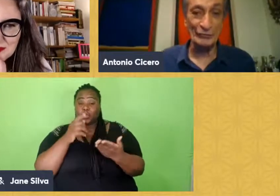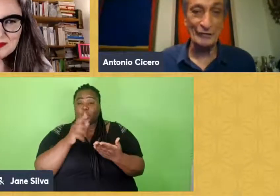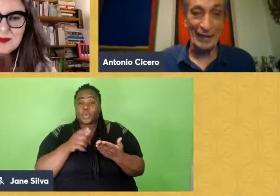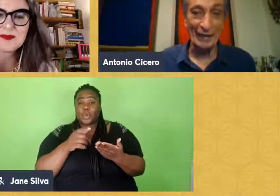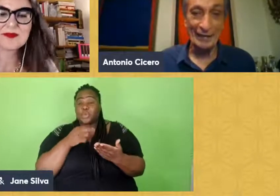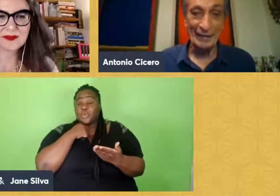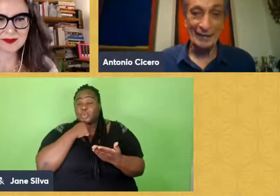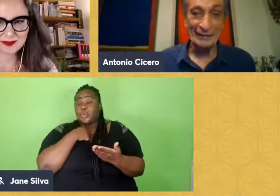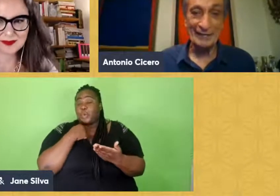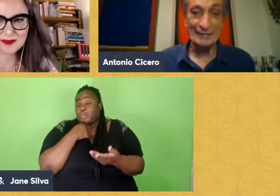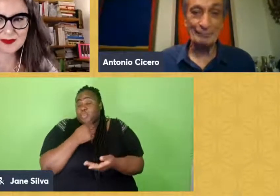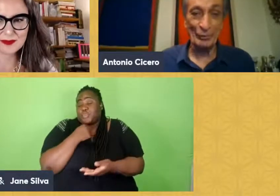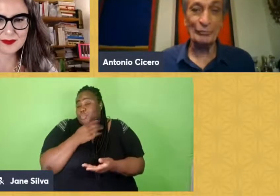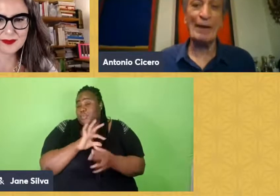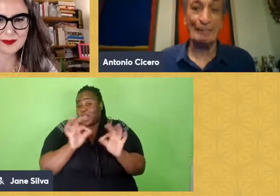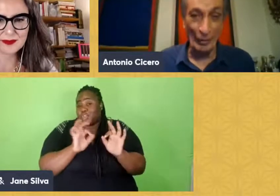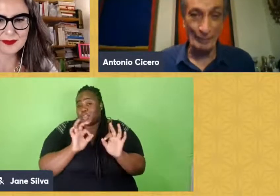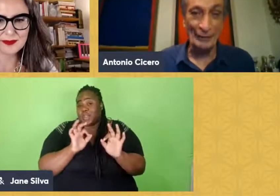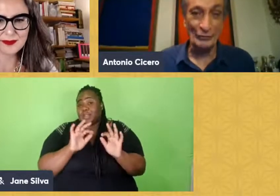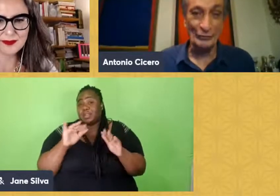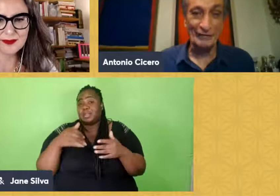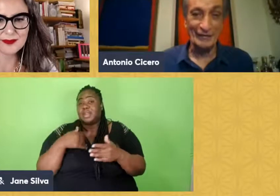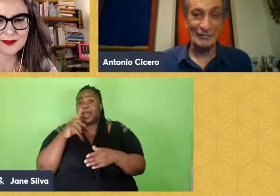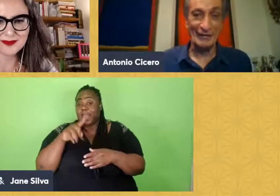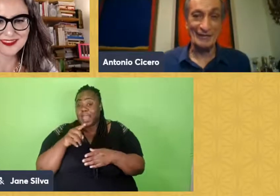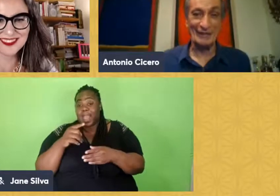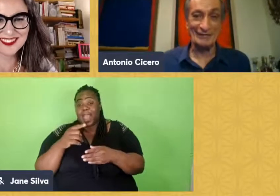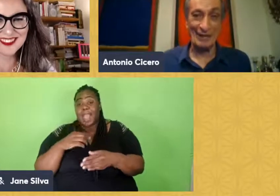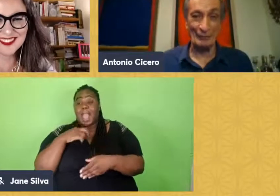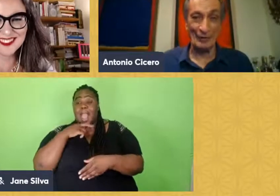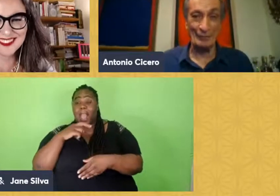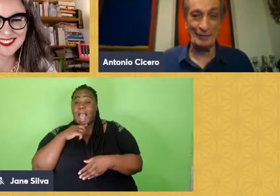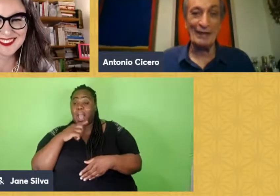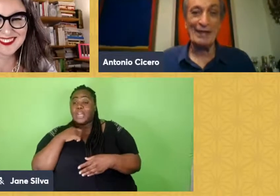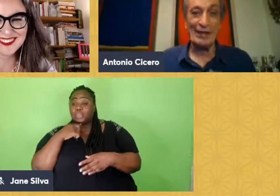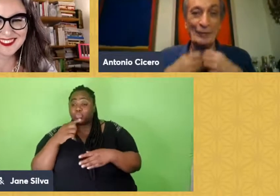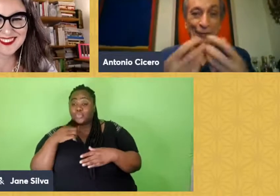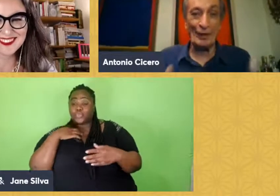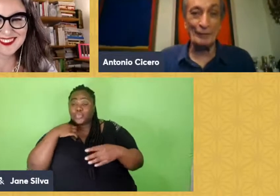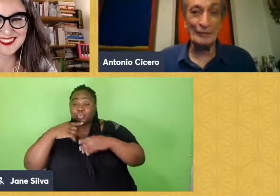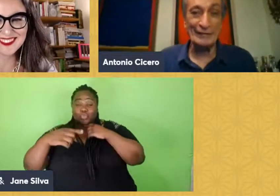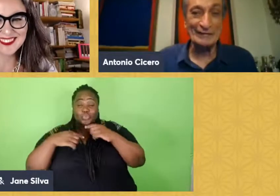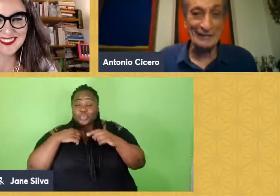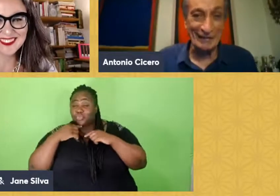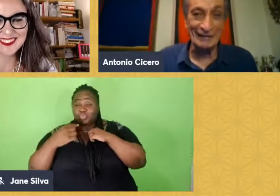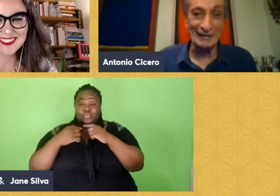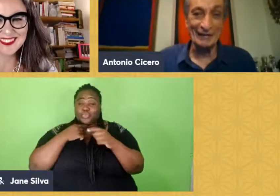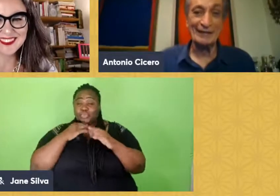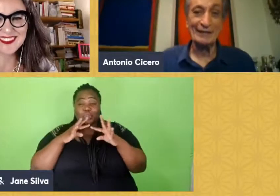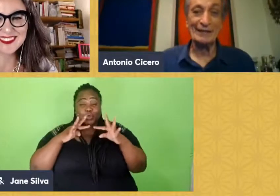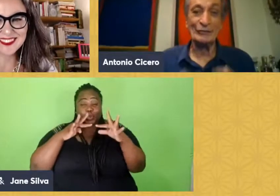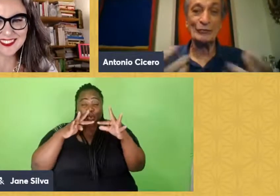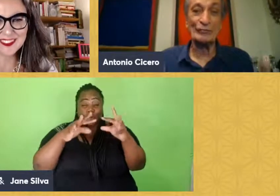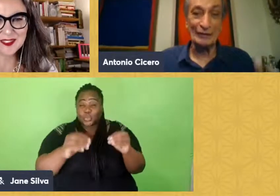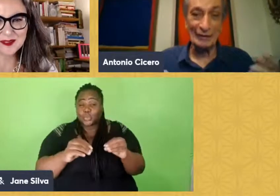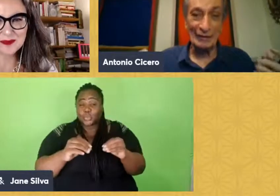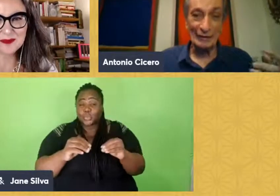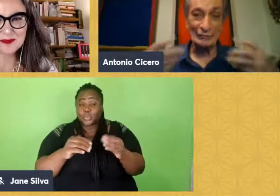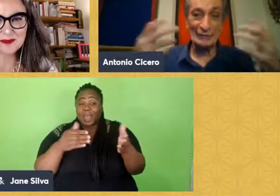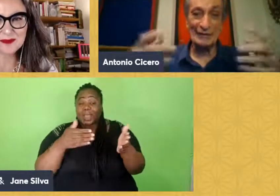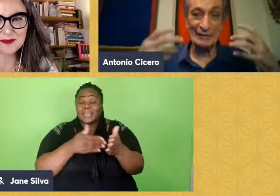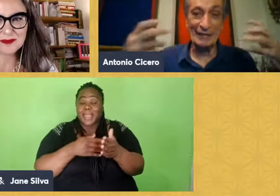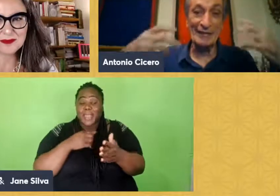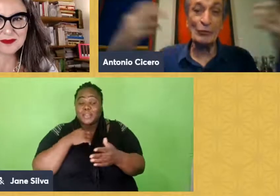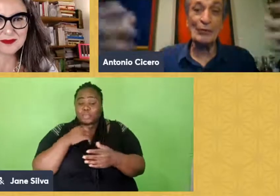mais duvidar. E esse ponto é a própria dúvida, na verdade, é o próprio ser dele que duvida.